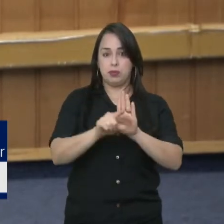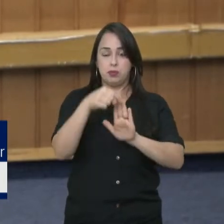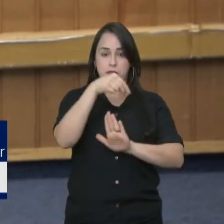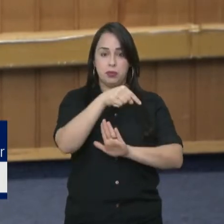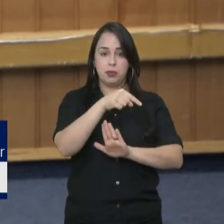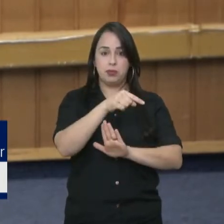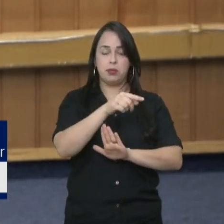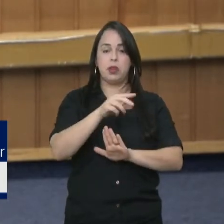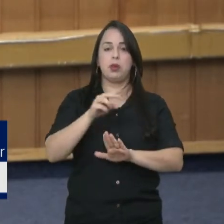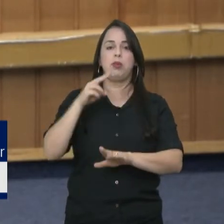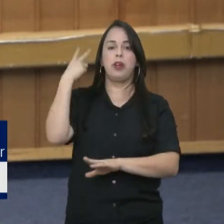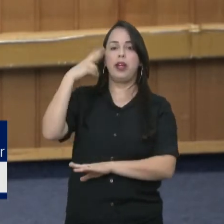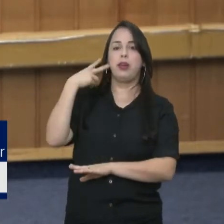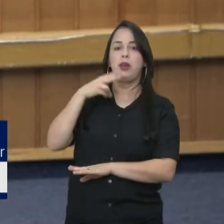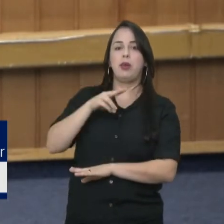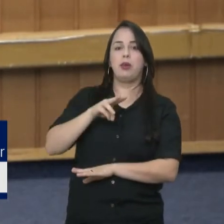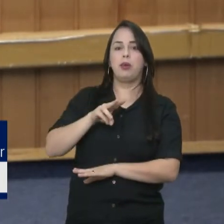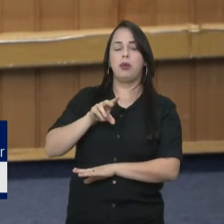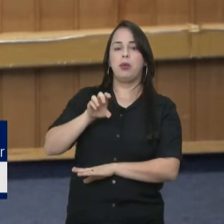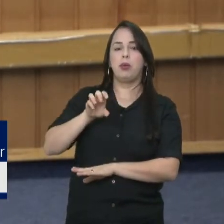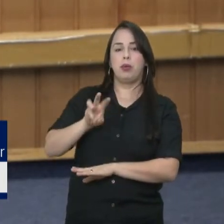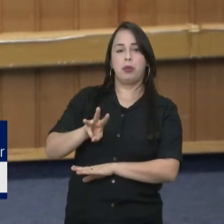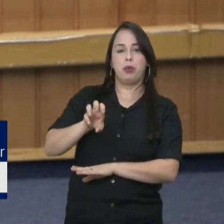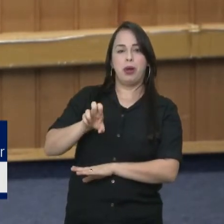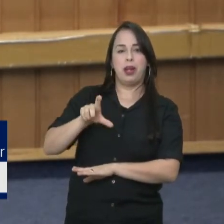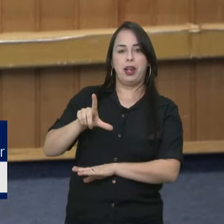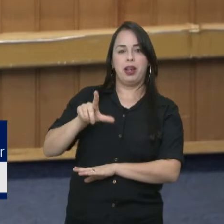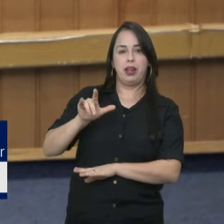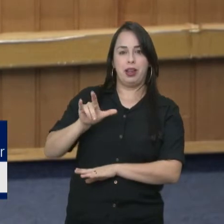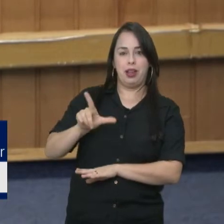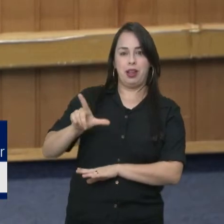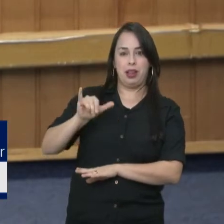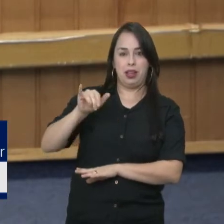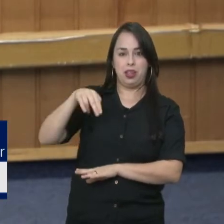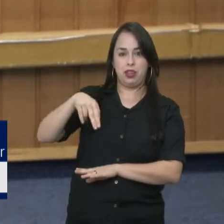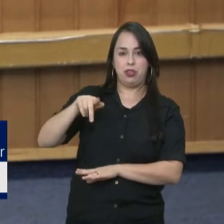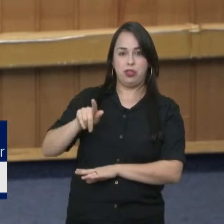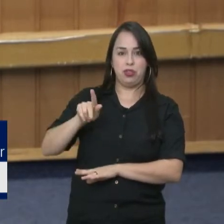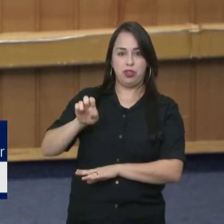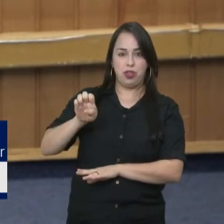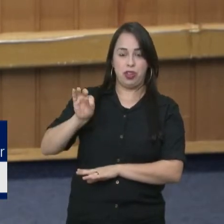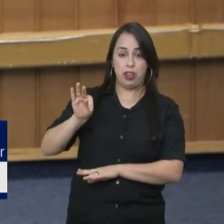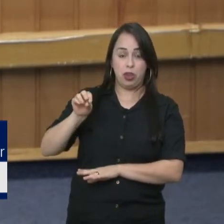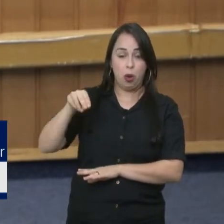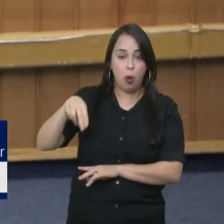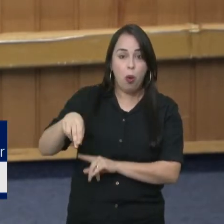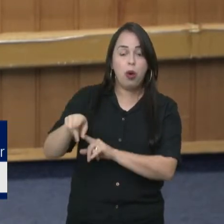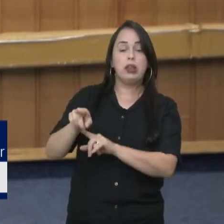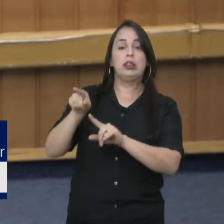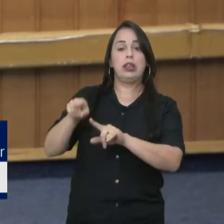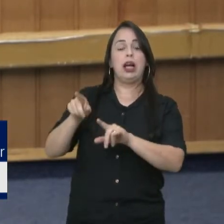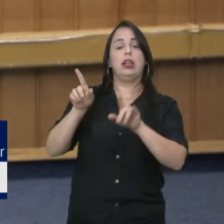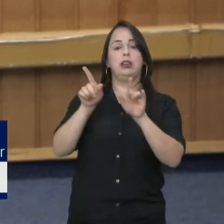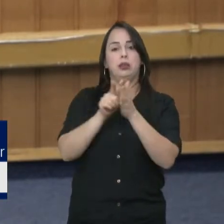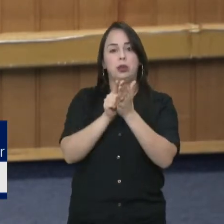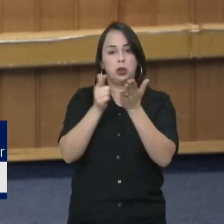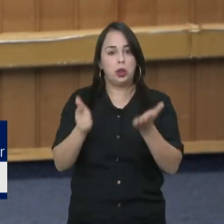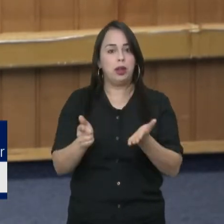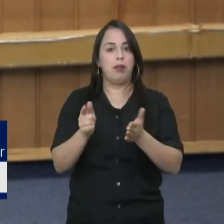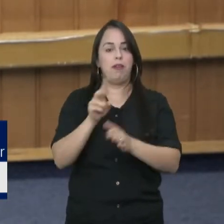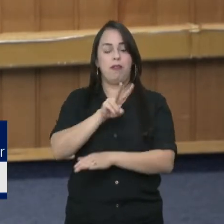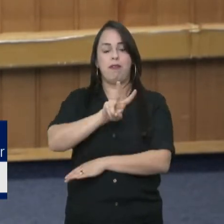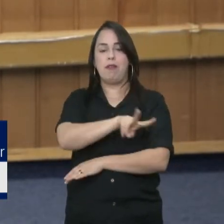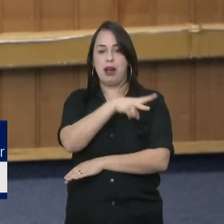cometeu esse crime. Então, está no jornal O Vale, mas está repercutindo em outros jornais. Vou ler aqui um trecho.